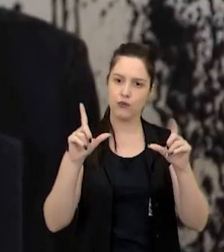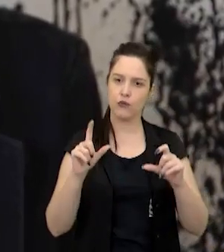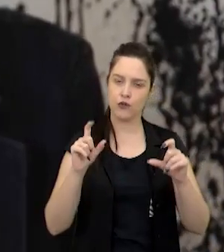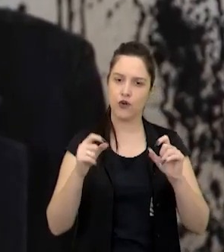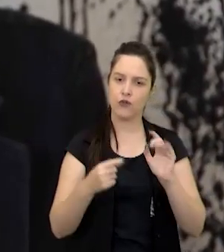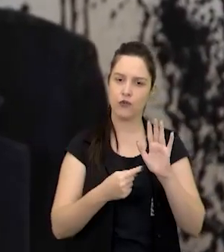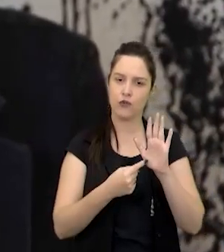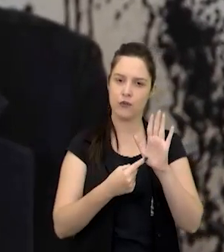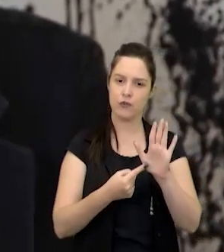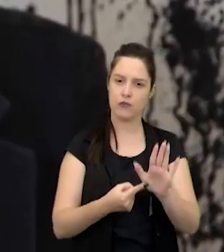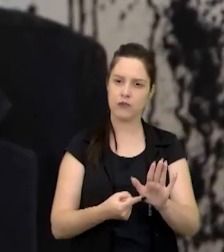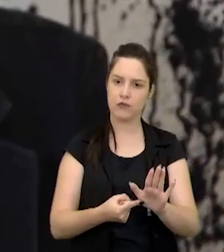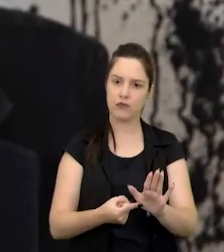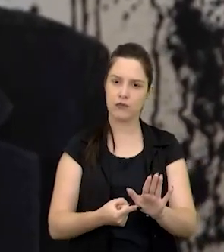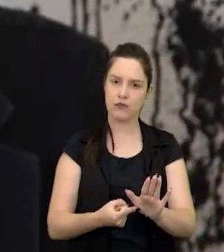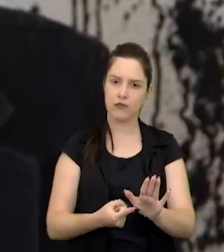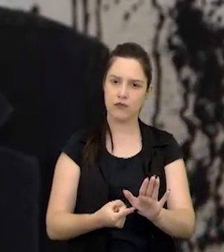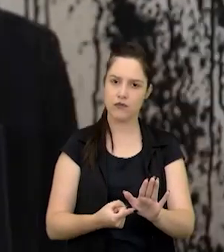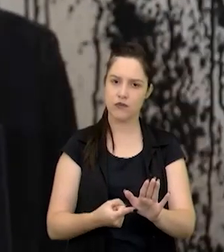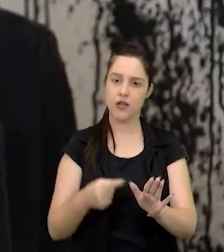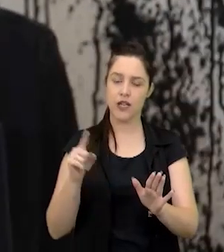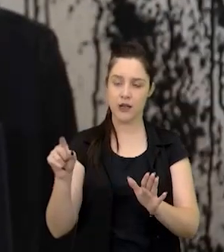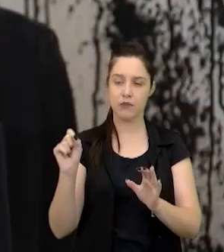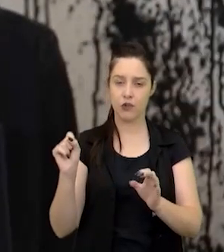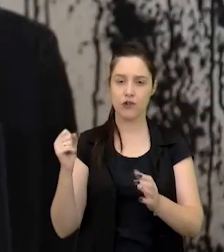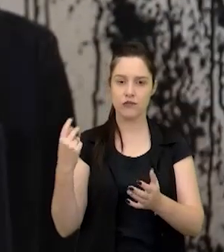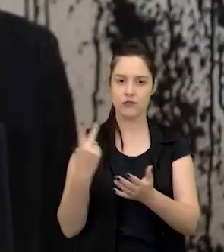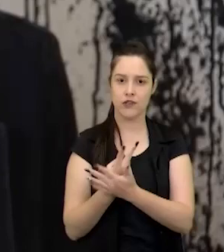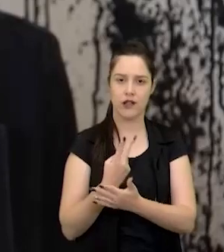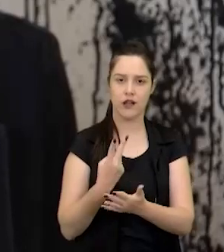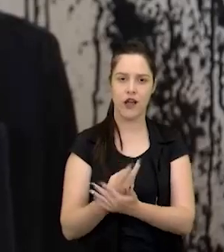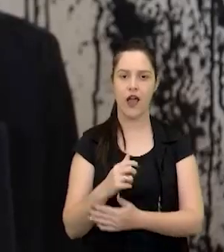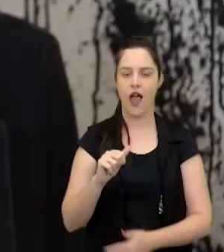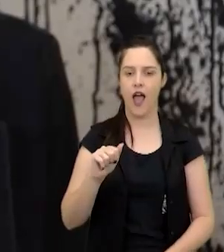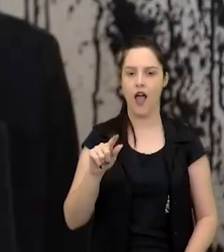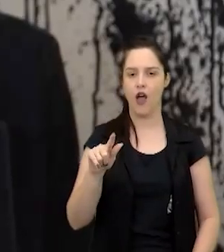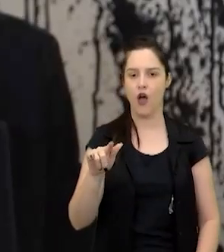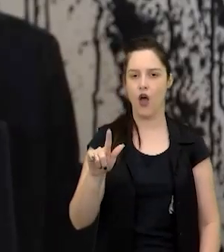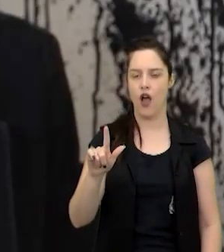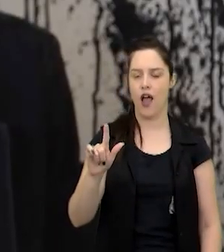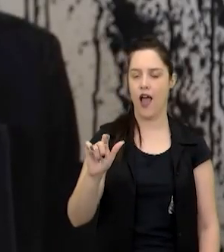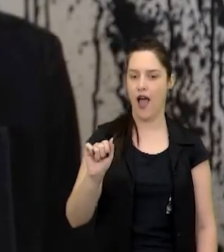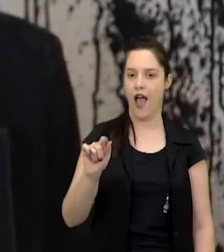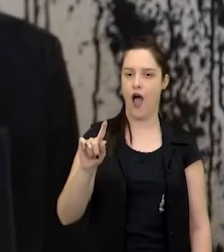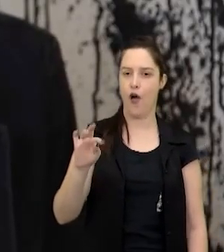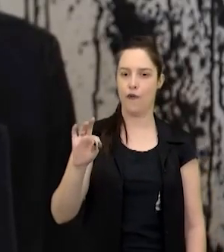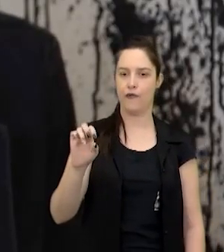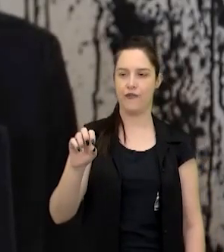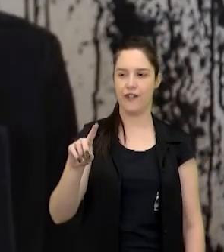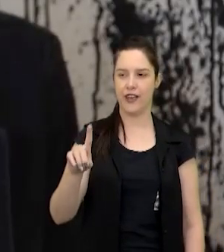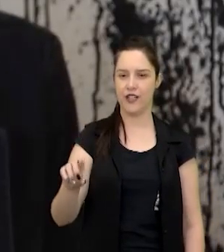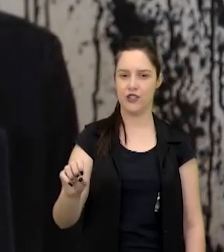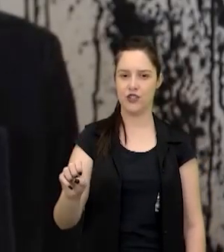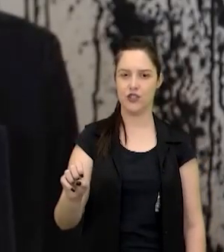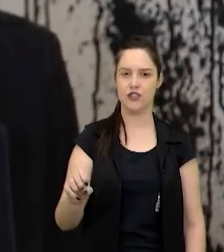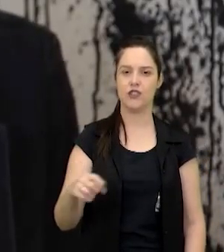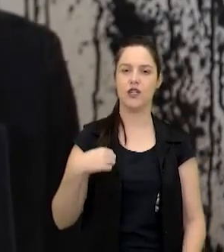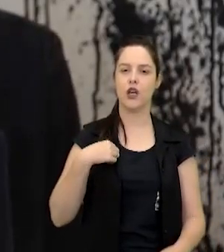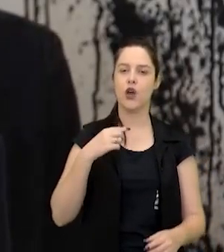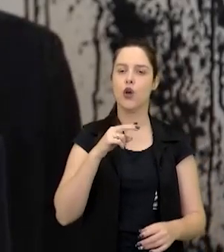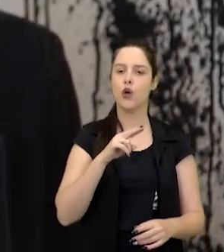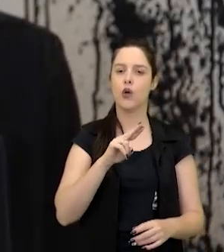mostrar que Baudelaire estava errado. Alfred Stieglitz, preocupado com isso, ajudou a fundar um movimento